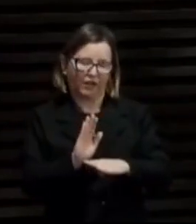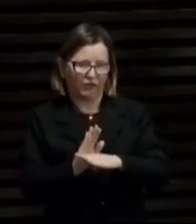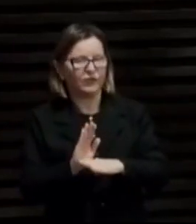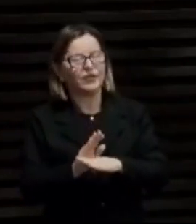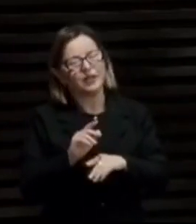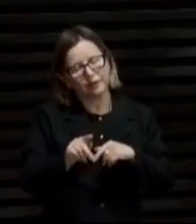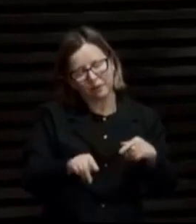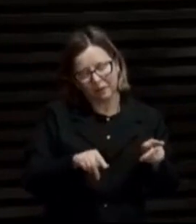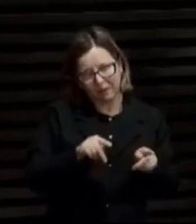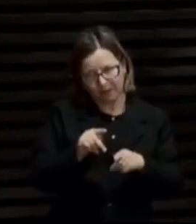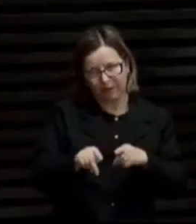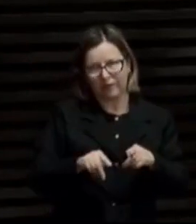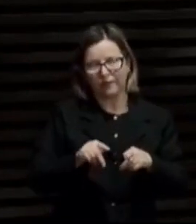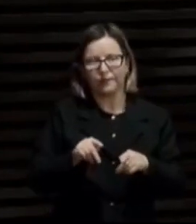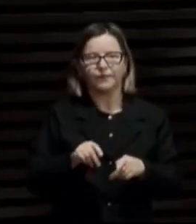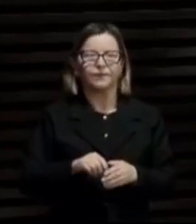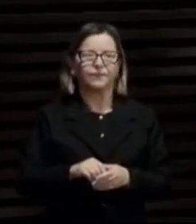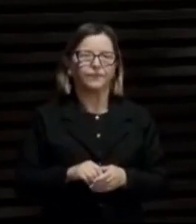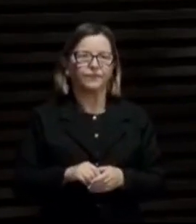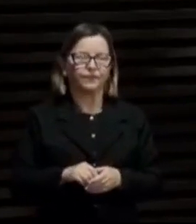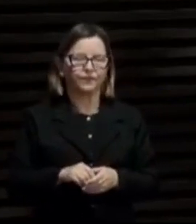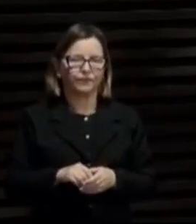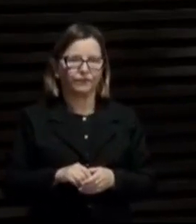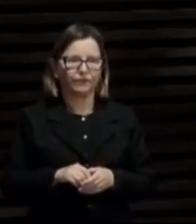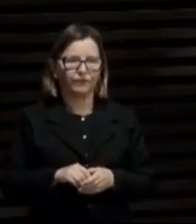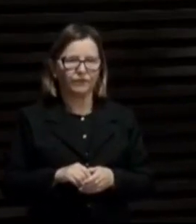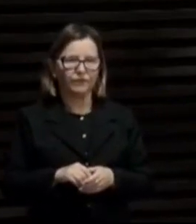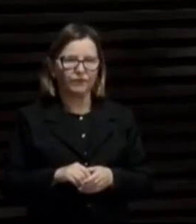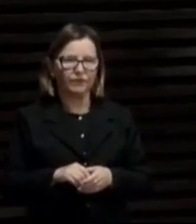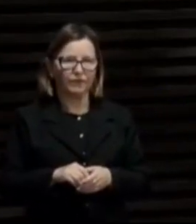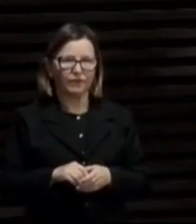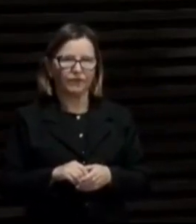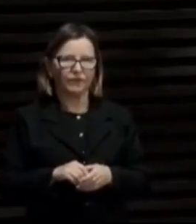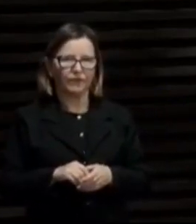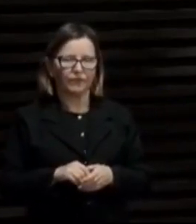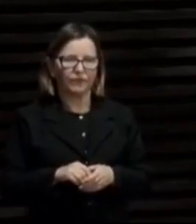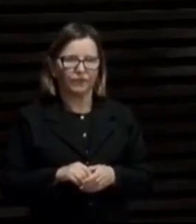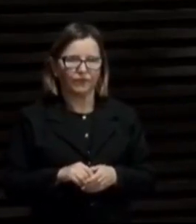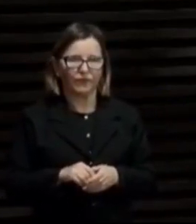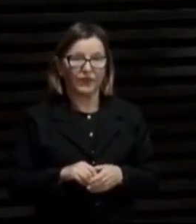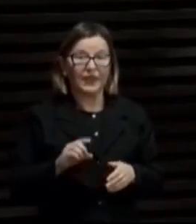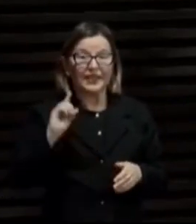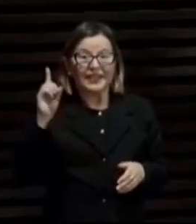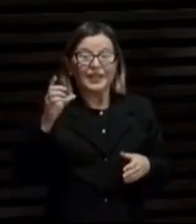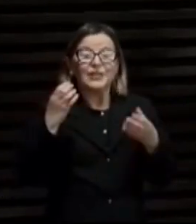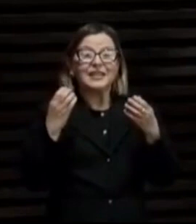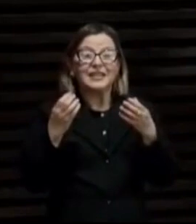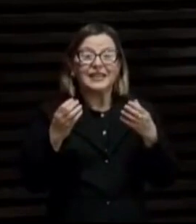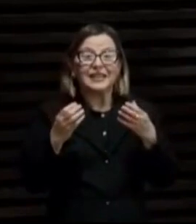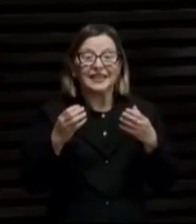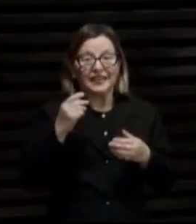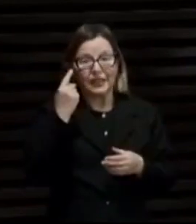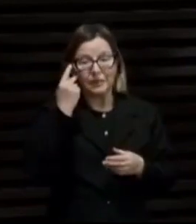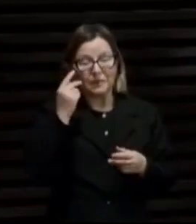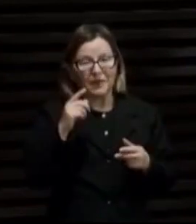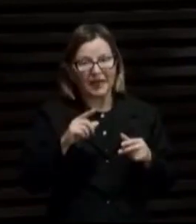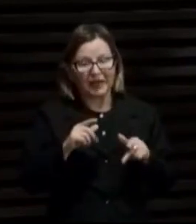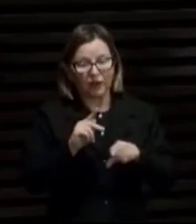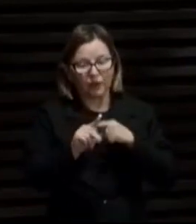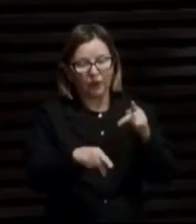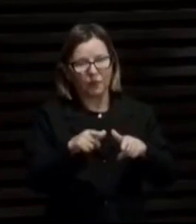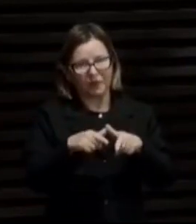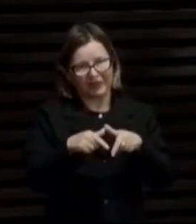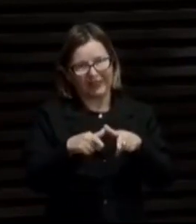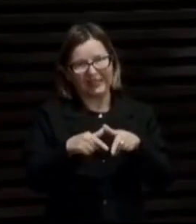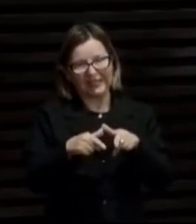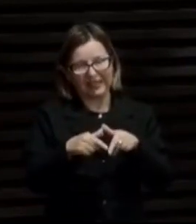Eles ministravam o povo, eles resolviam questões entre o povo. E o que Deus queria para Israel, para o povo judeu, era